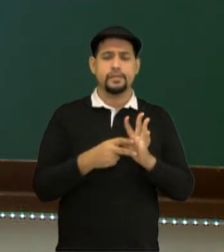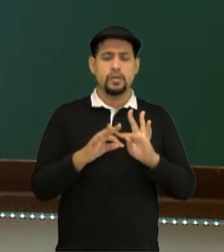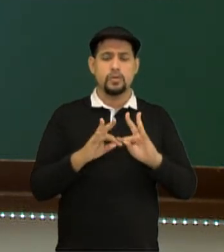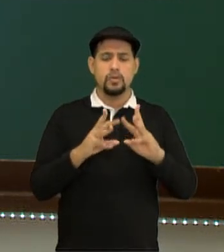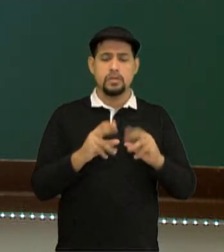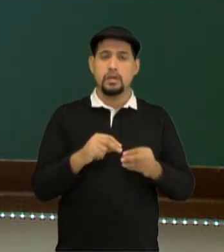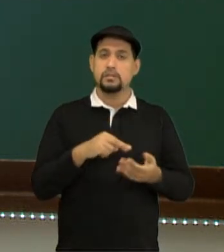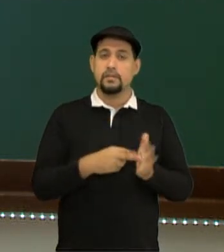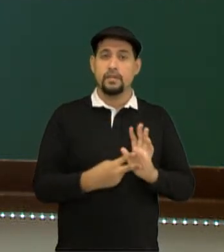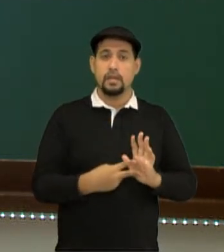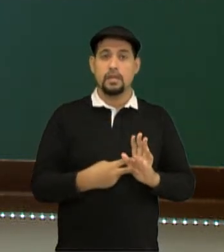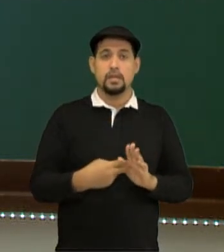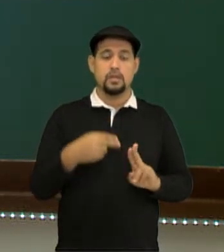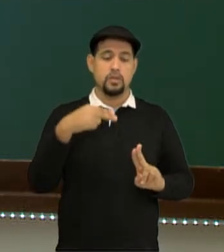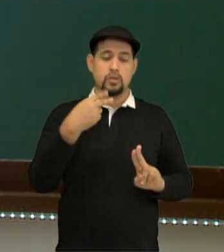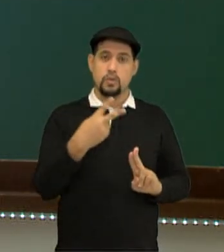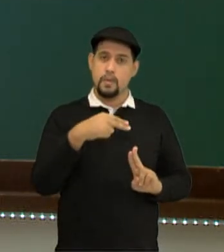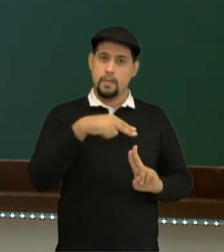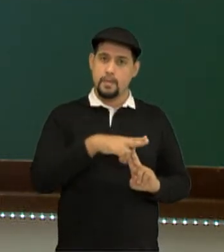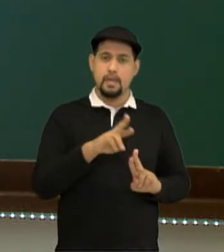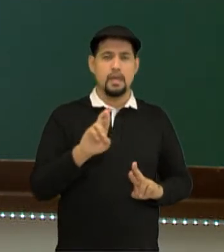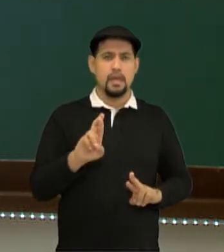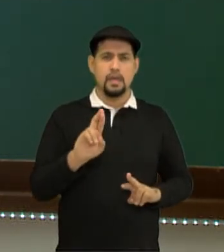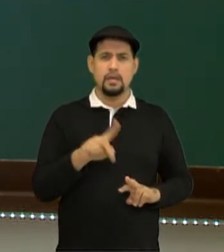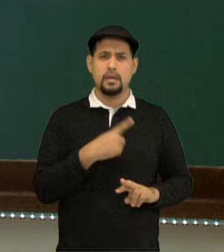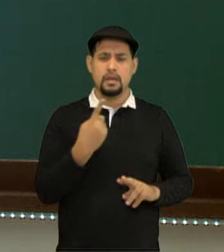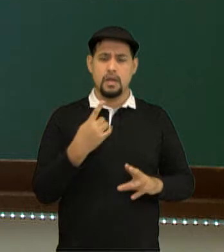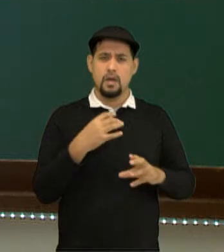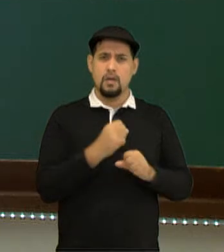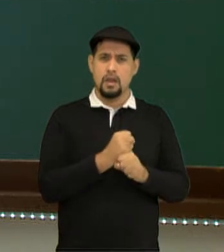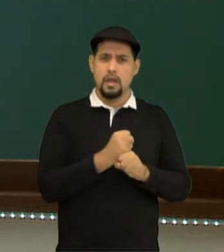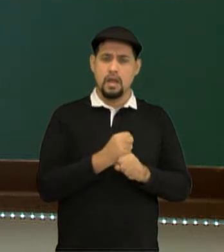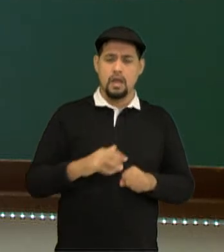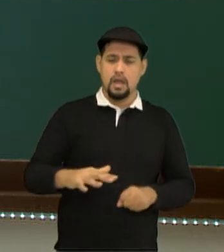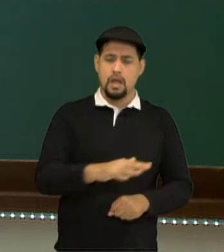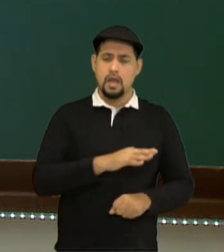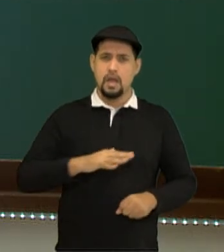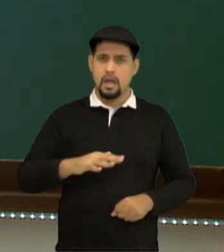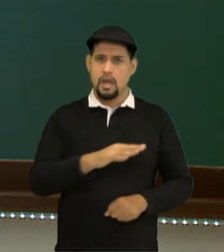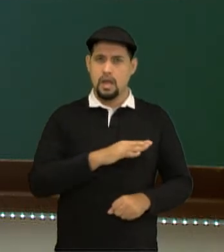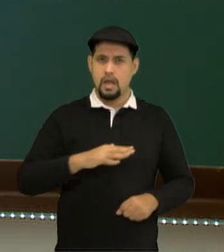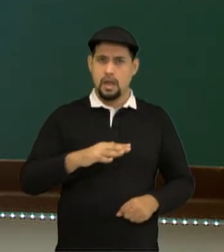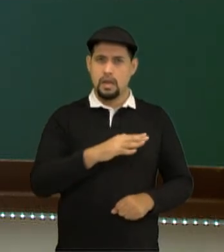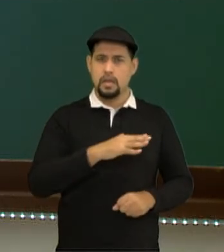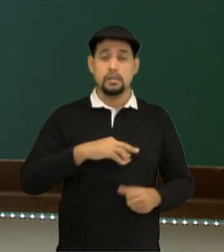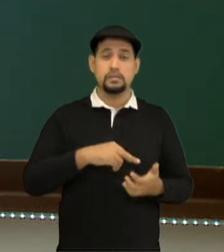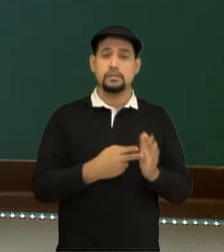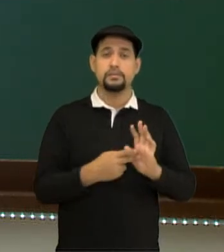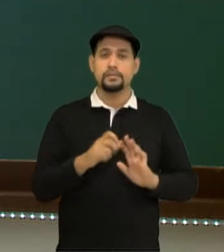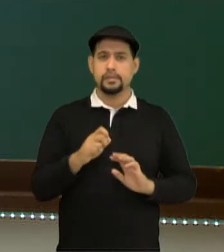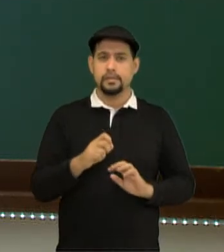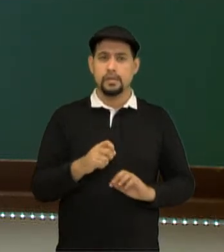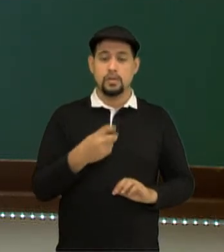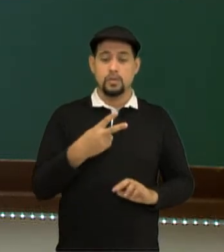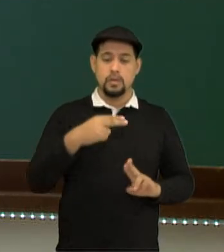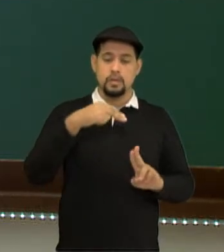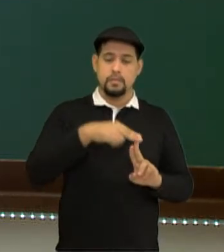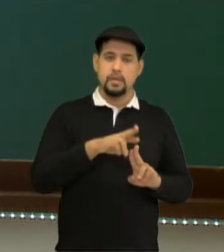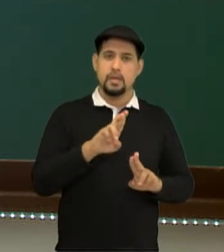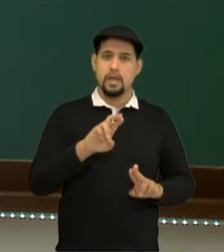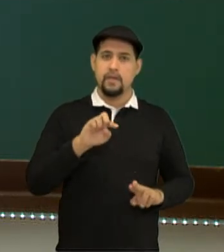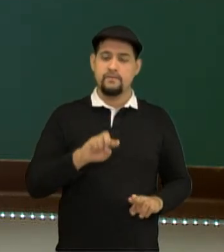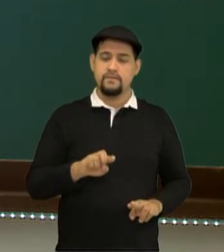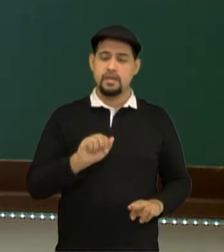círculo, que é 2πr. Então, para a gente calcular a área dele, a área lateral, nós vamos ter que é 2πr